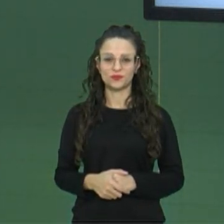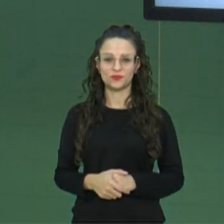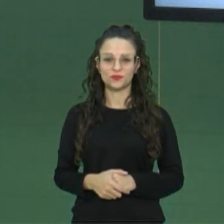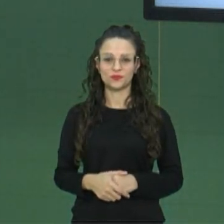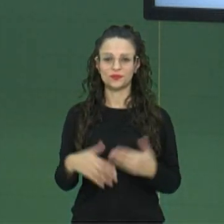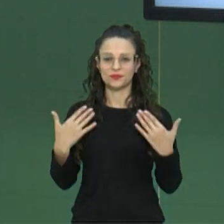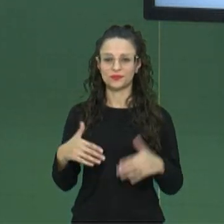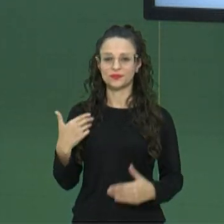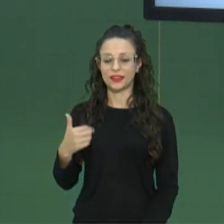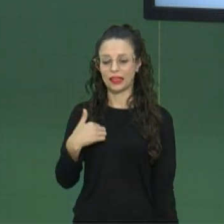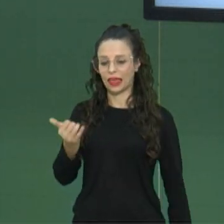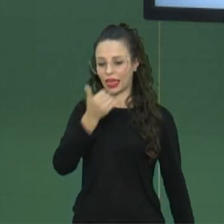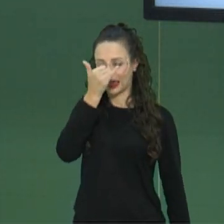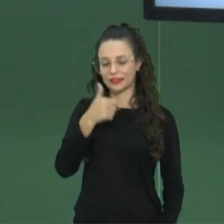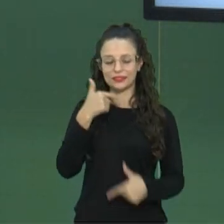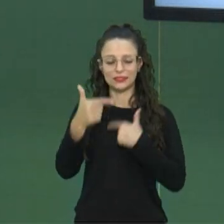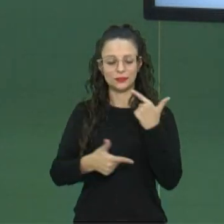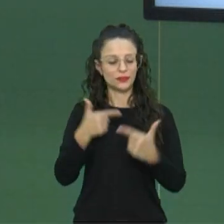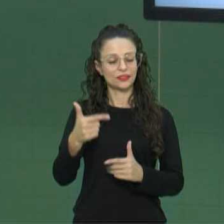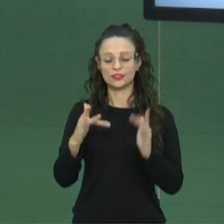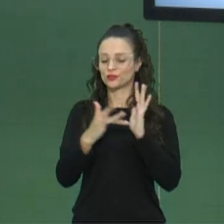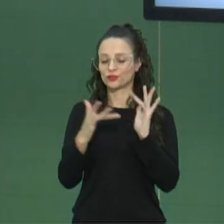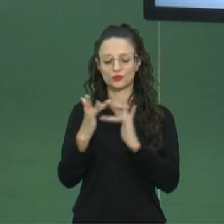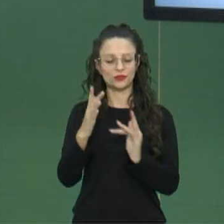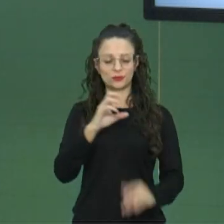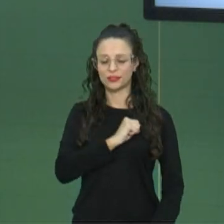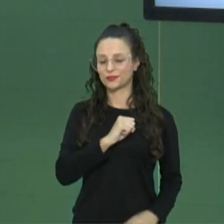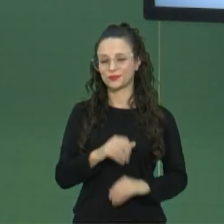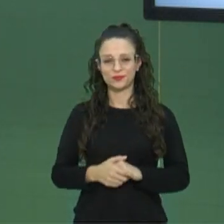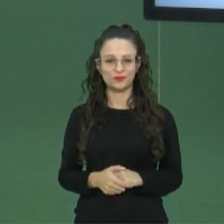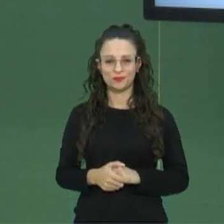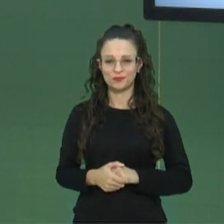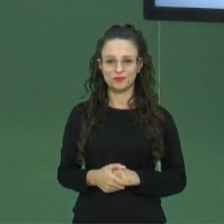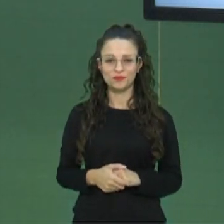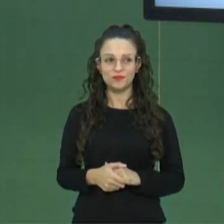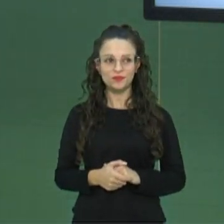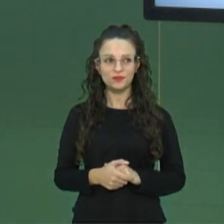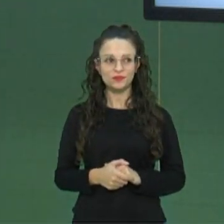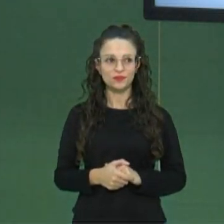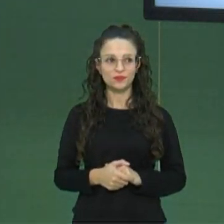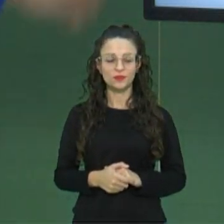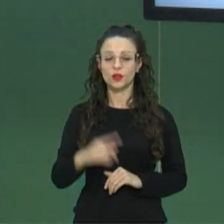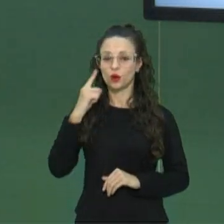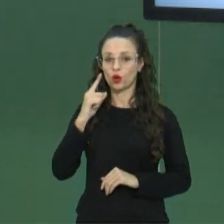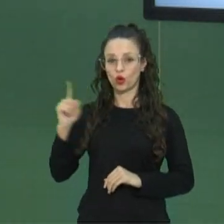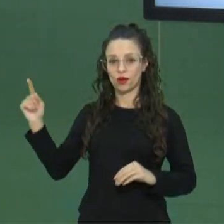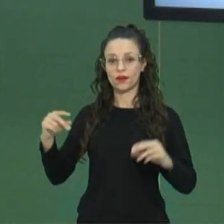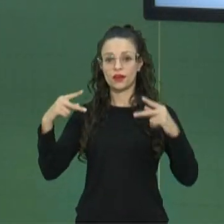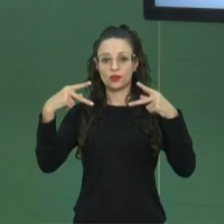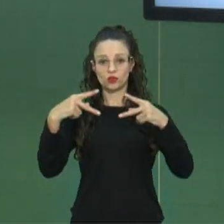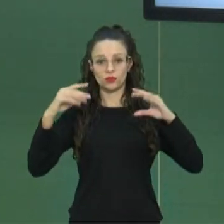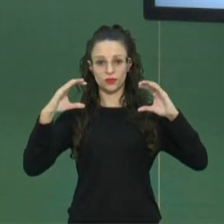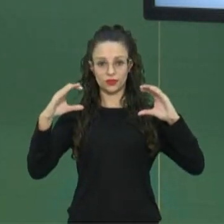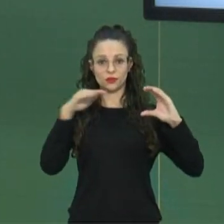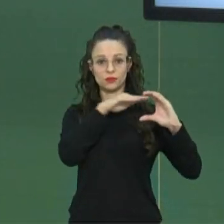de trabalho agora. Ô, Jesus amado. Perceba, ó, eu tenho a minha dupla